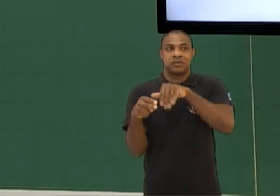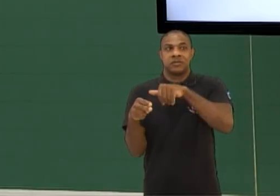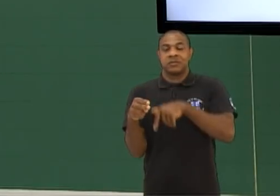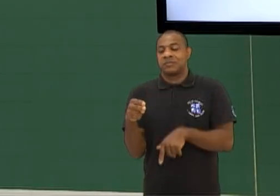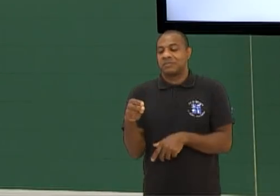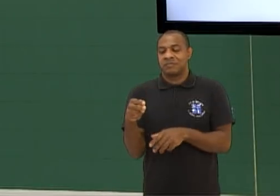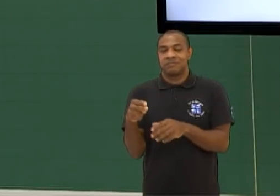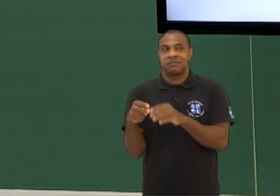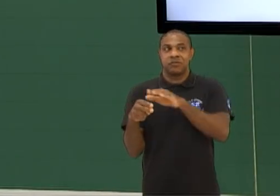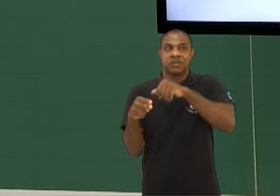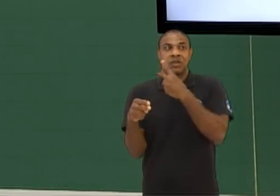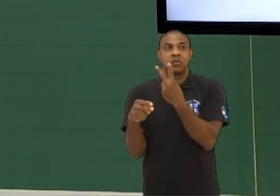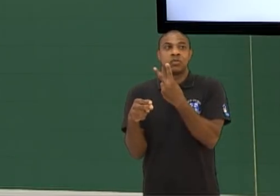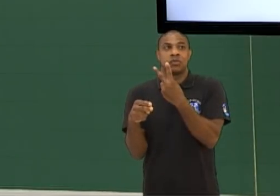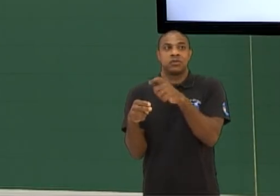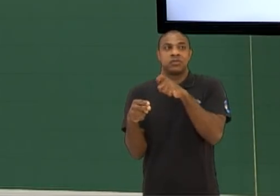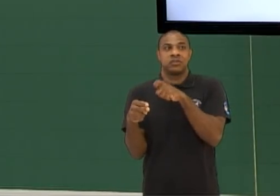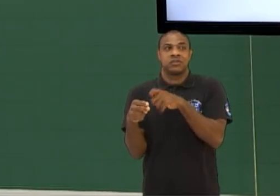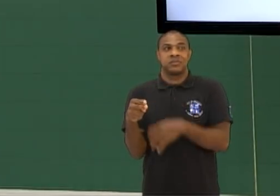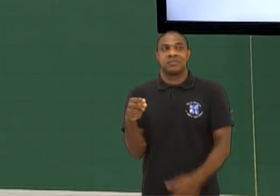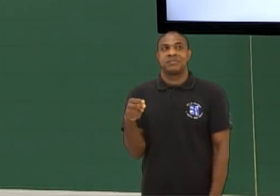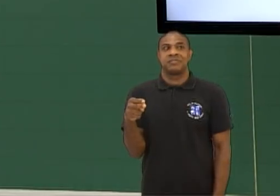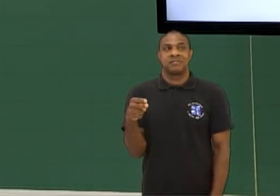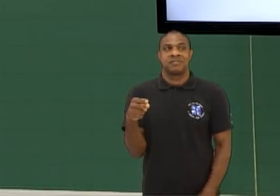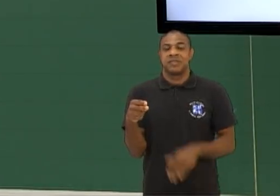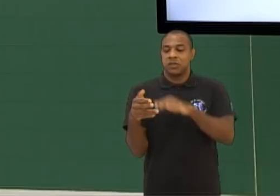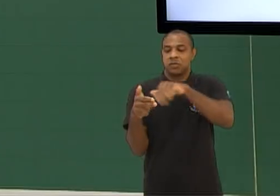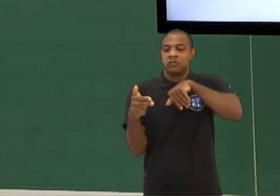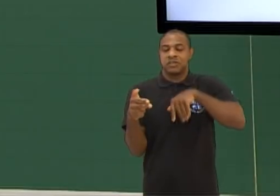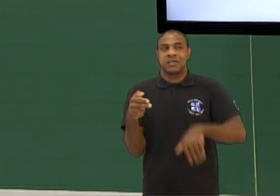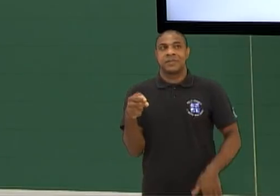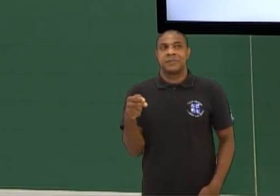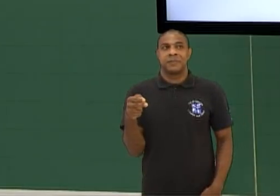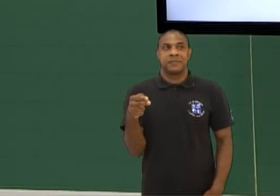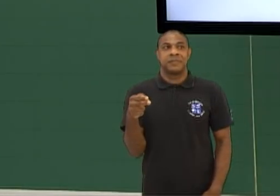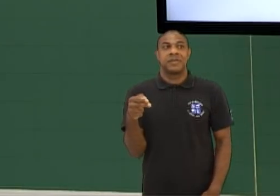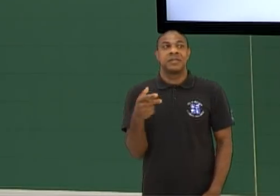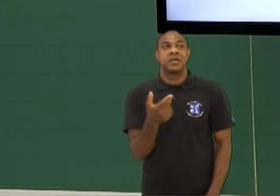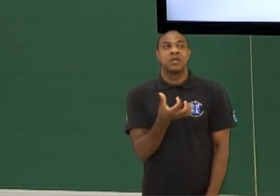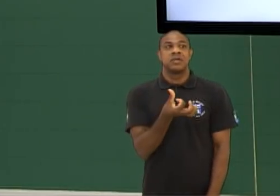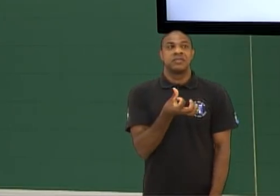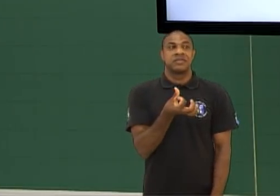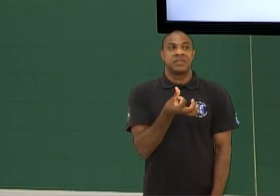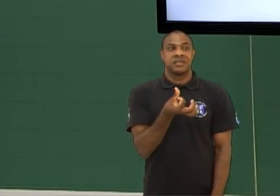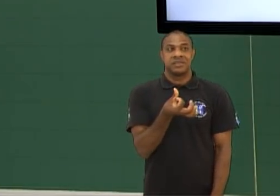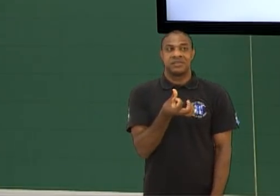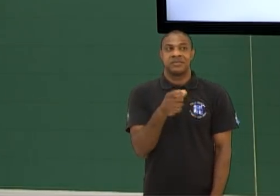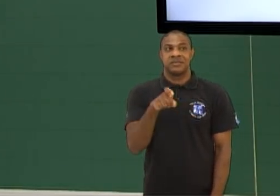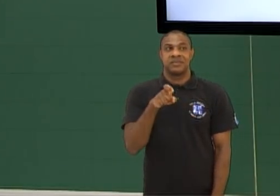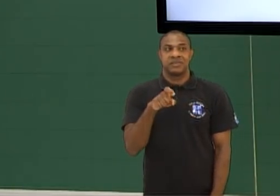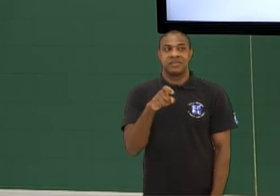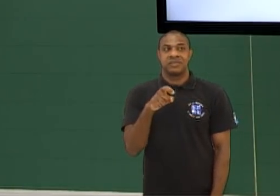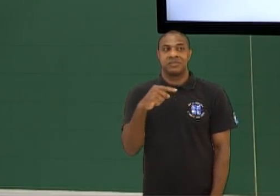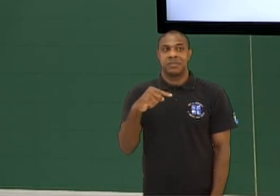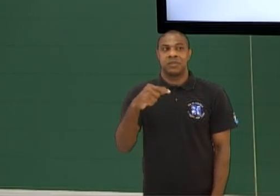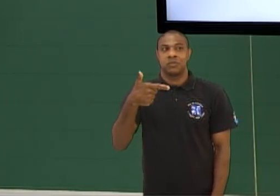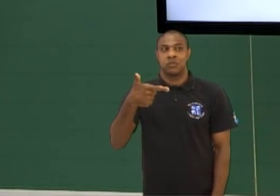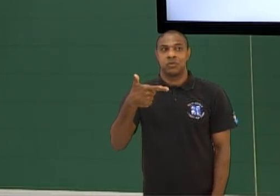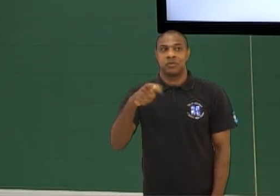tenho que tirar 2x desse lado também. Igual a 2x